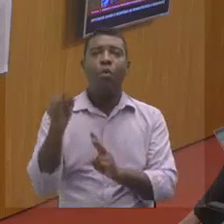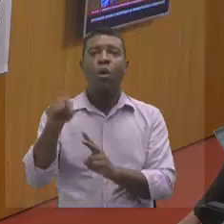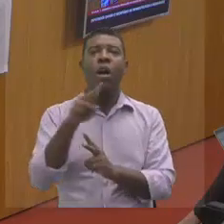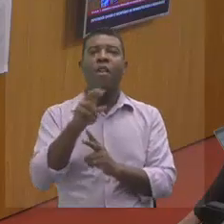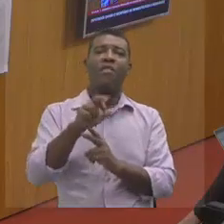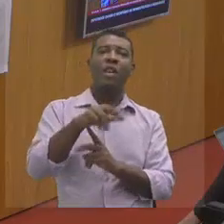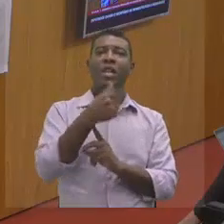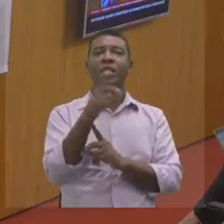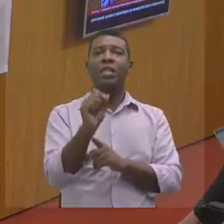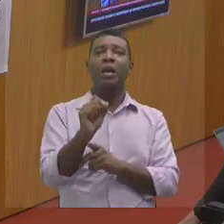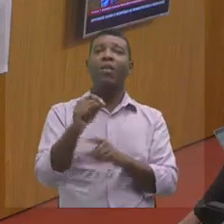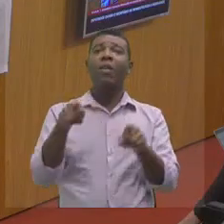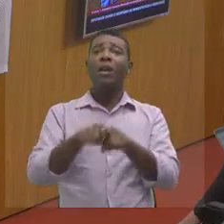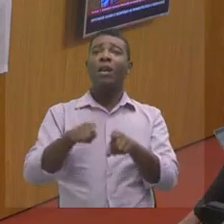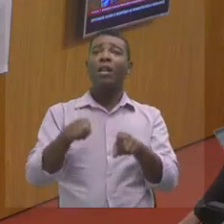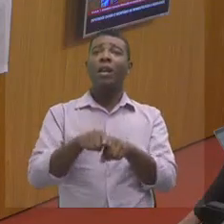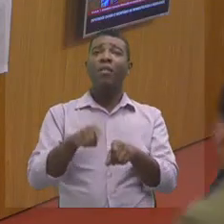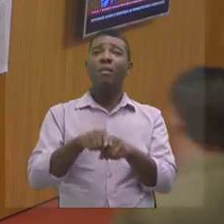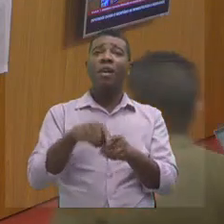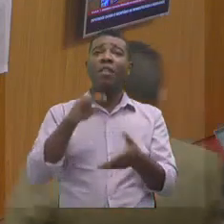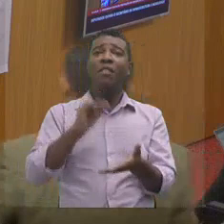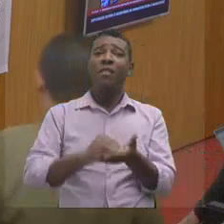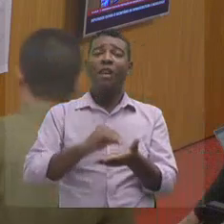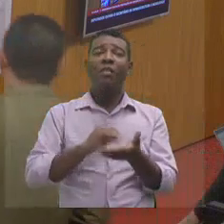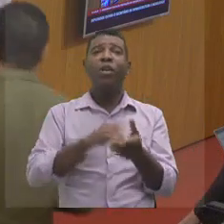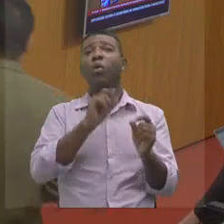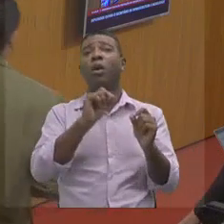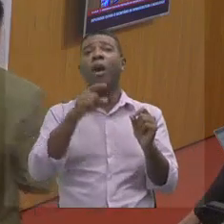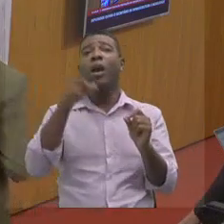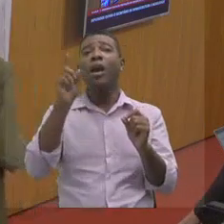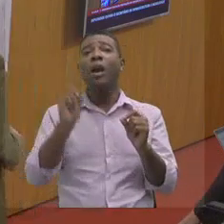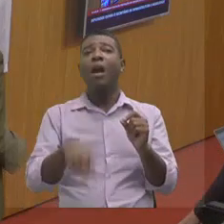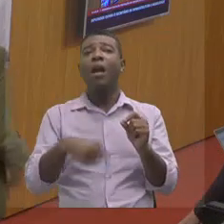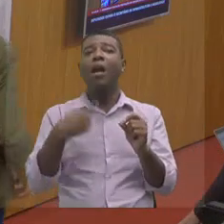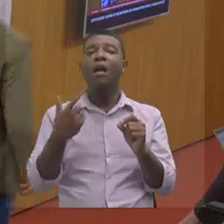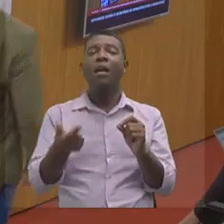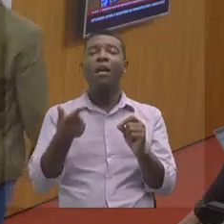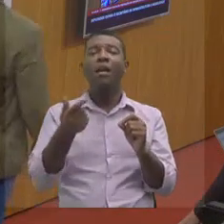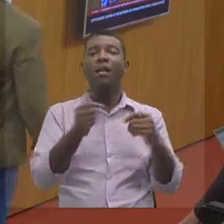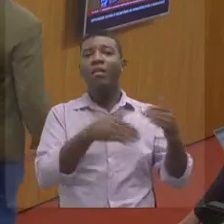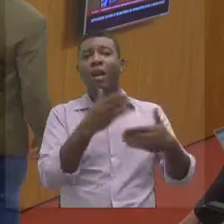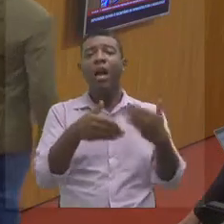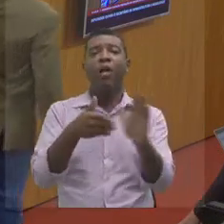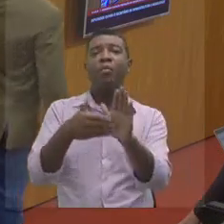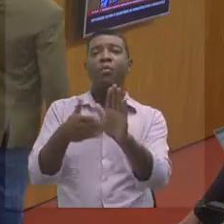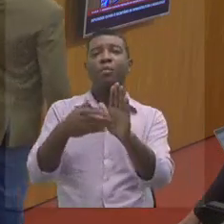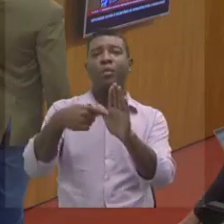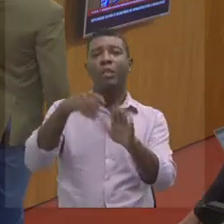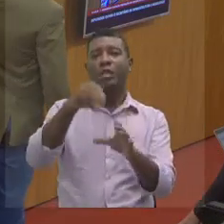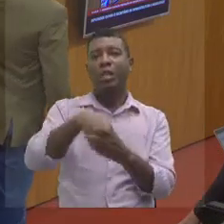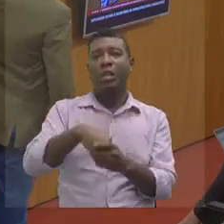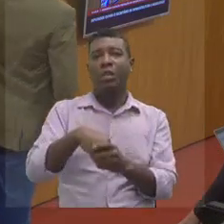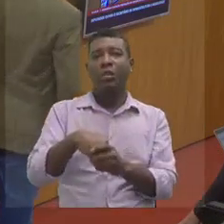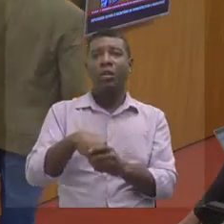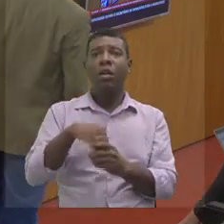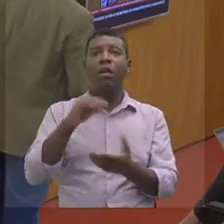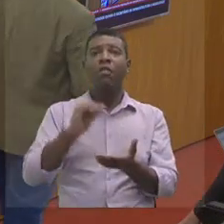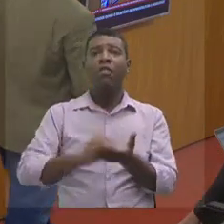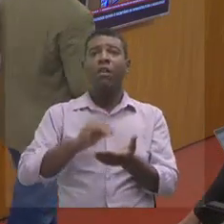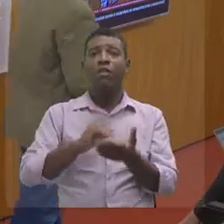série de indefinições a respeito da proposta de desastratização nós tivemos aí uma ausência de Transparência